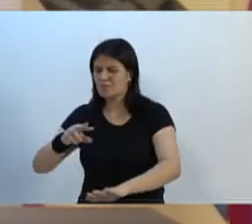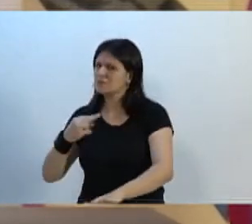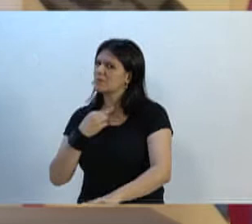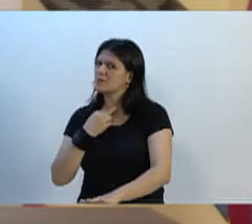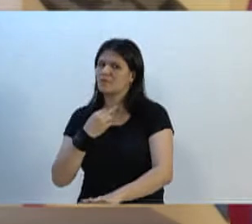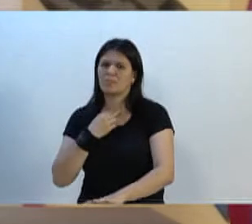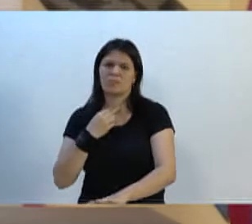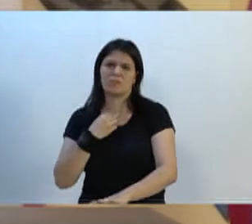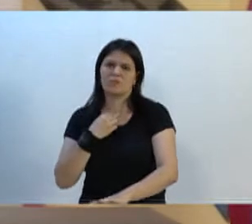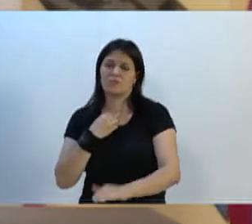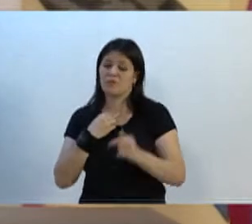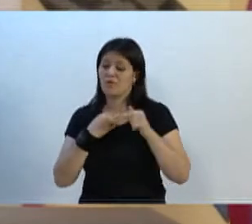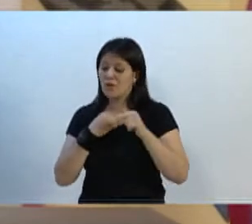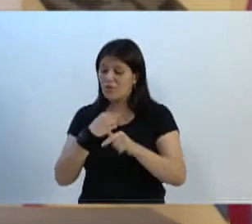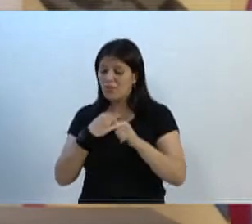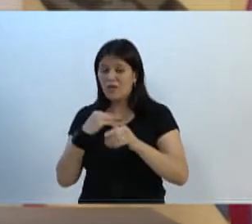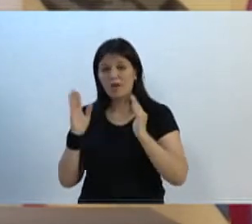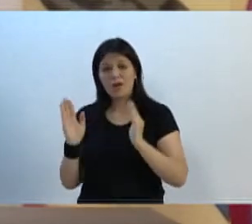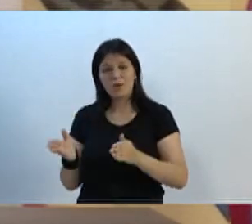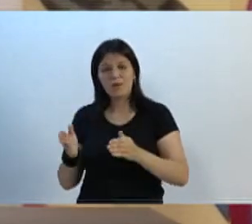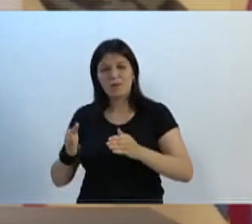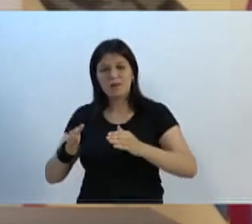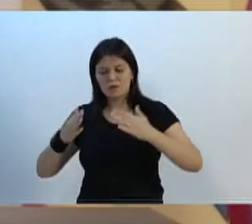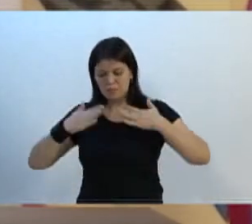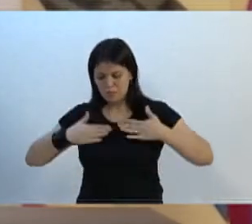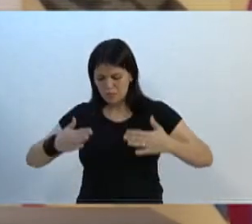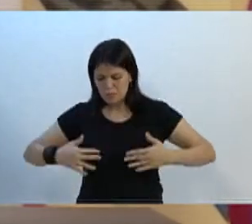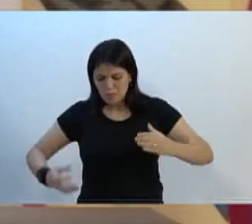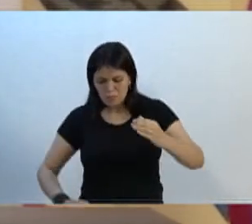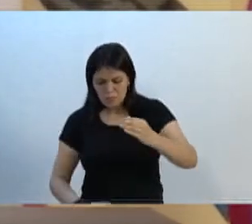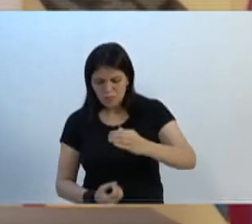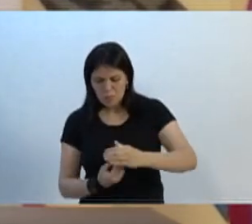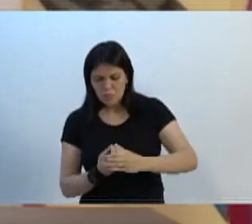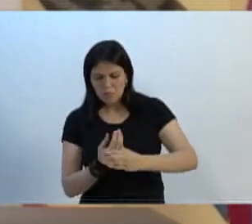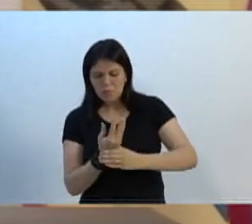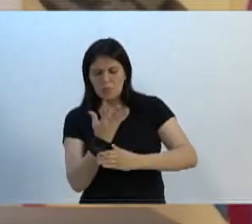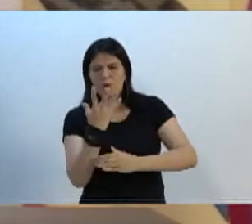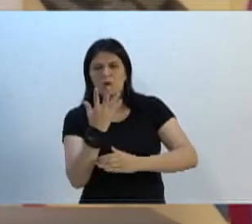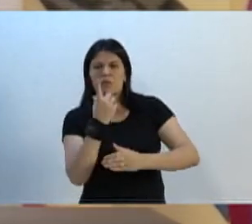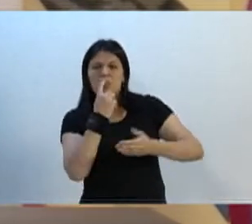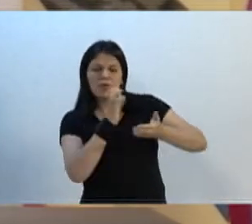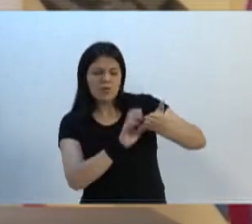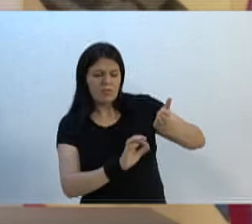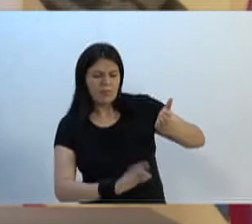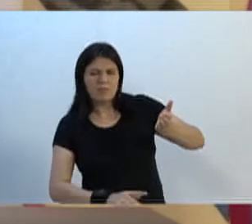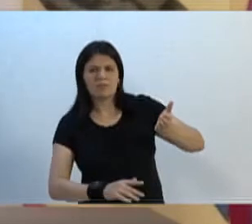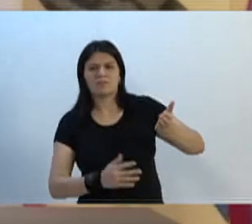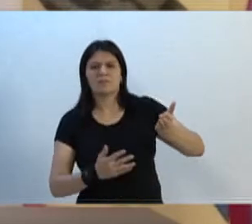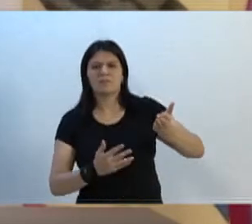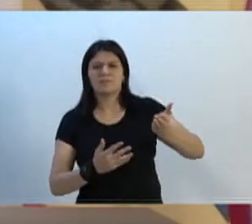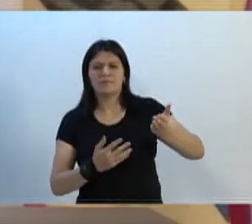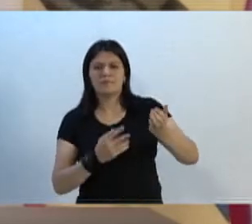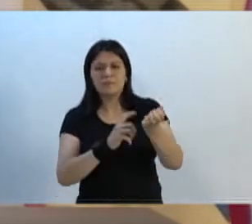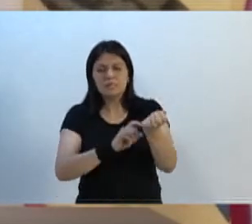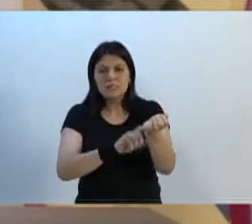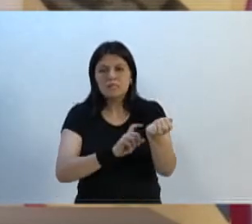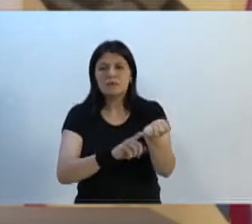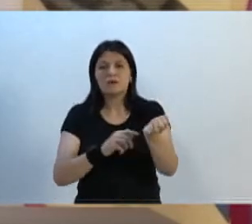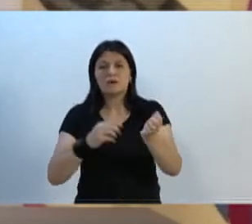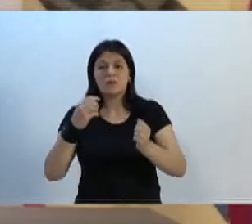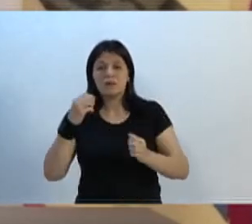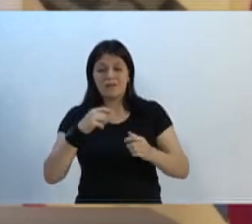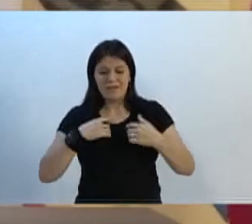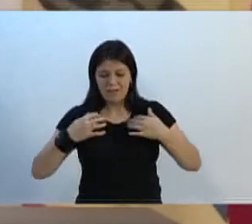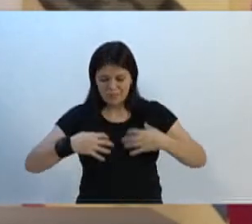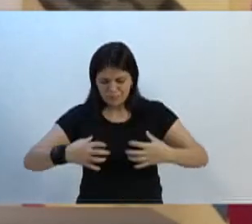é exatamente agora que seus ossos estão se formando seu sangue é produzido e seus sentidos estão se desenvolvendo